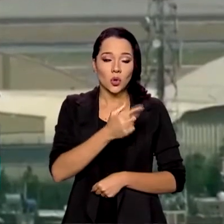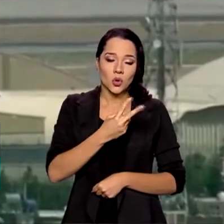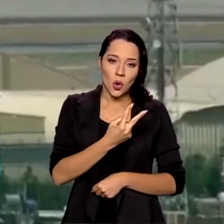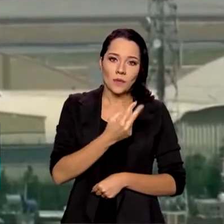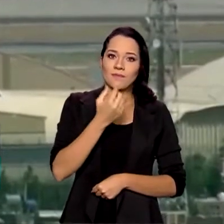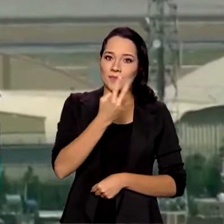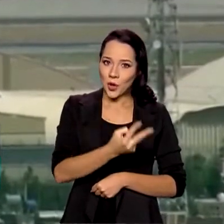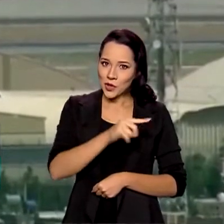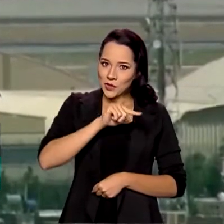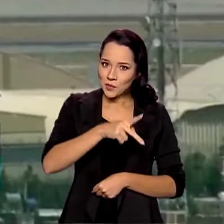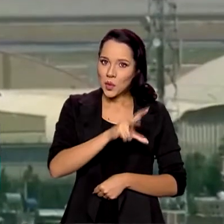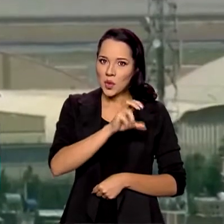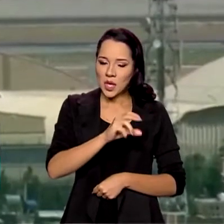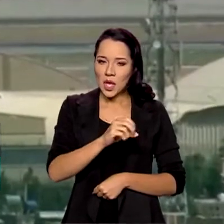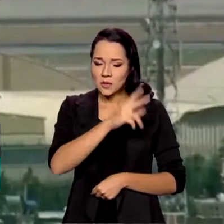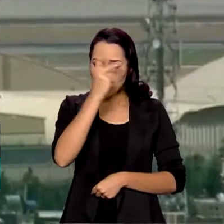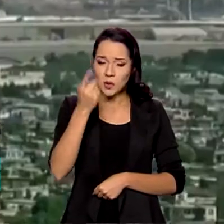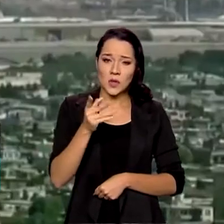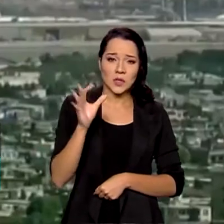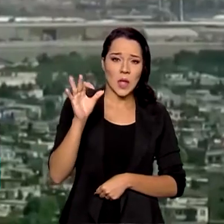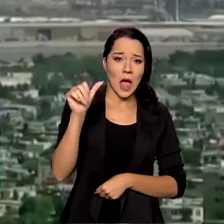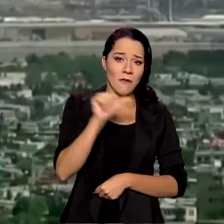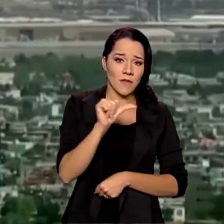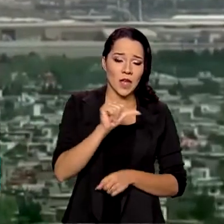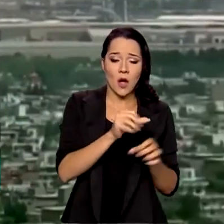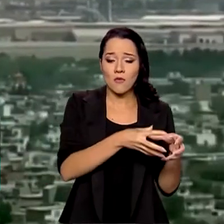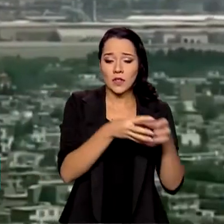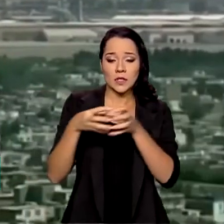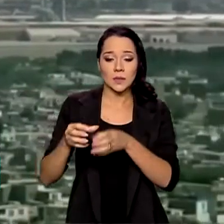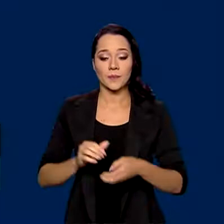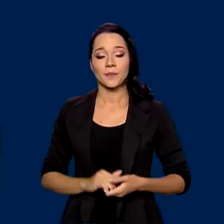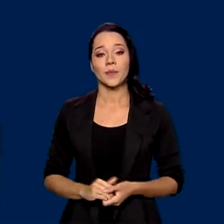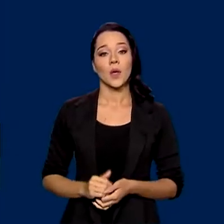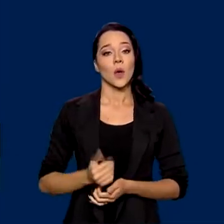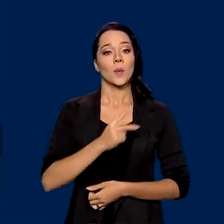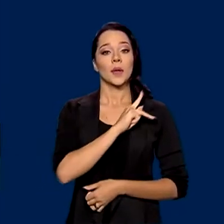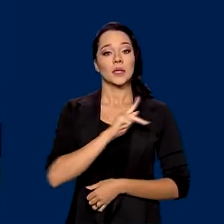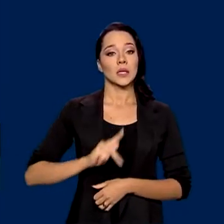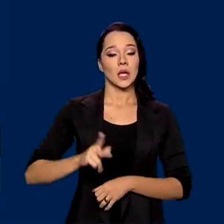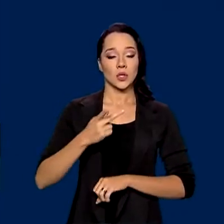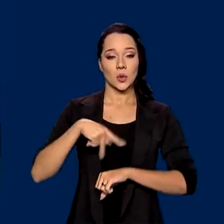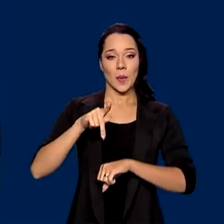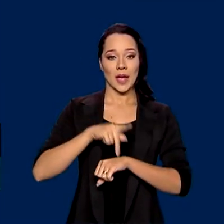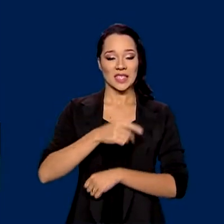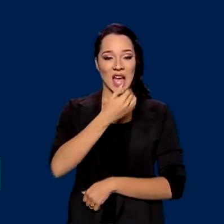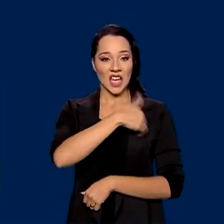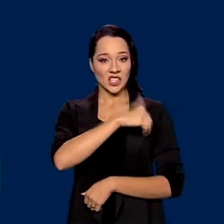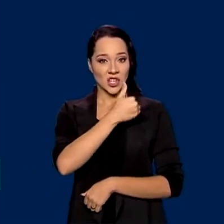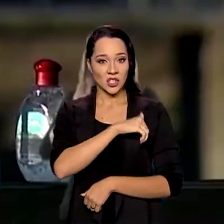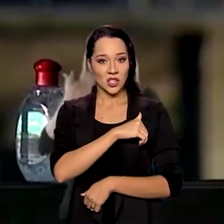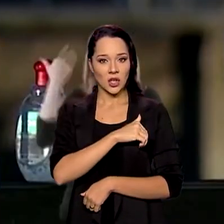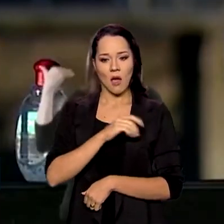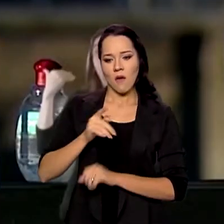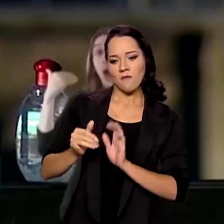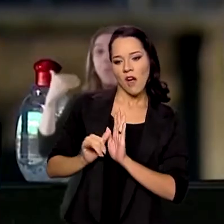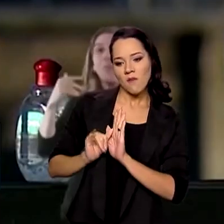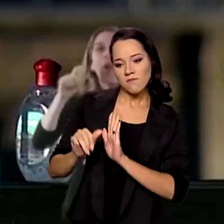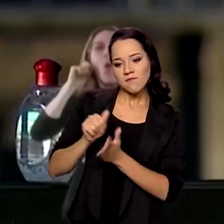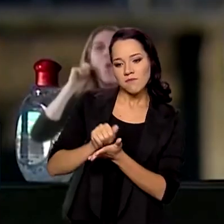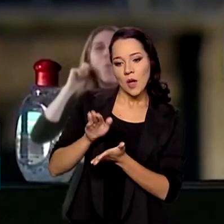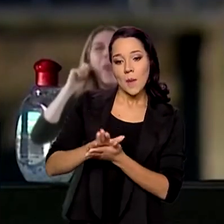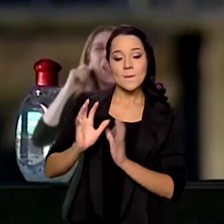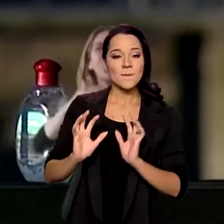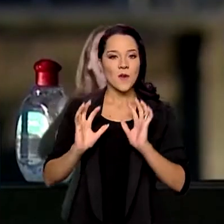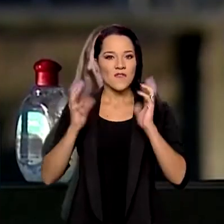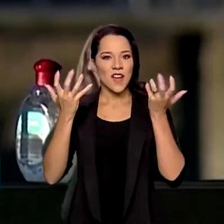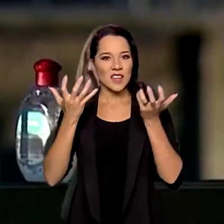2.500 afegãos. E Priscila, o presidente argentino foi indiciado por festa clandestina durante a